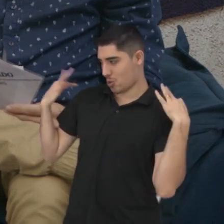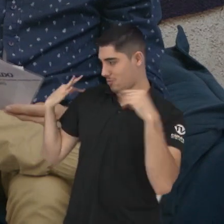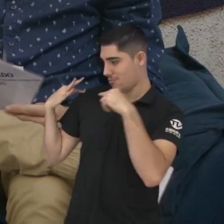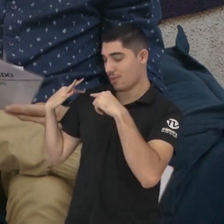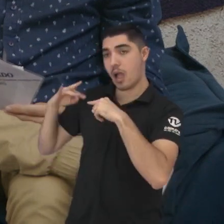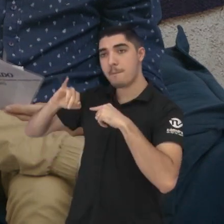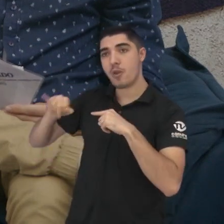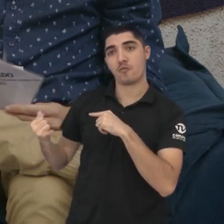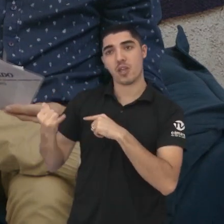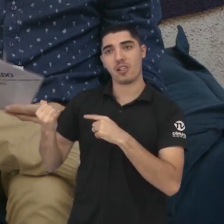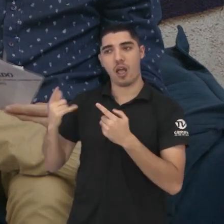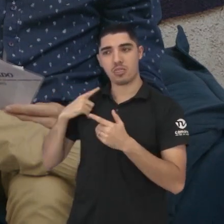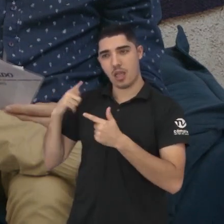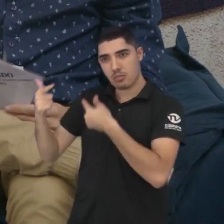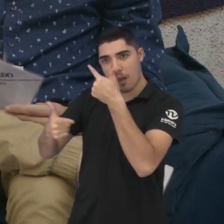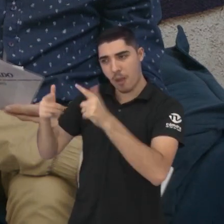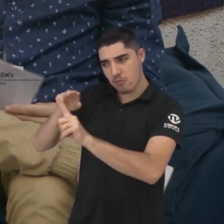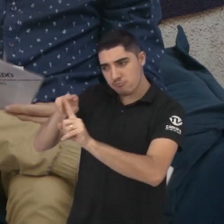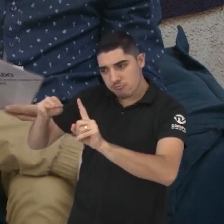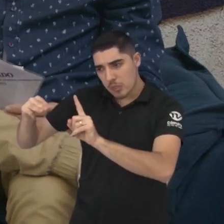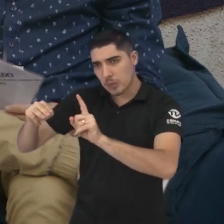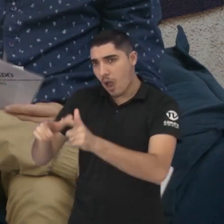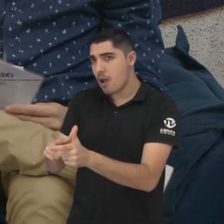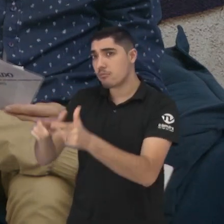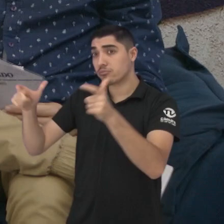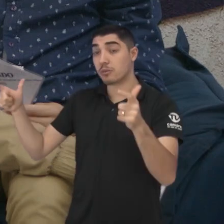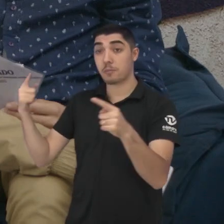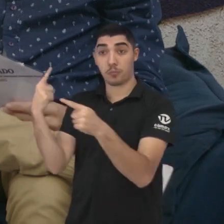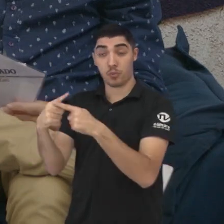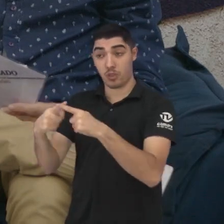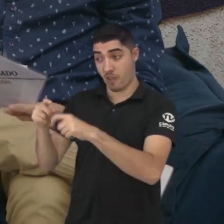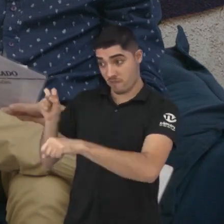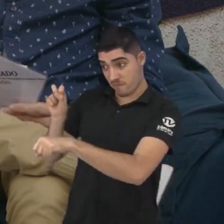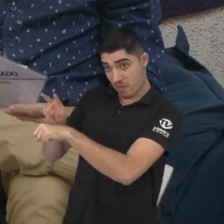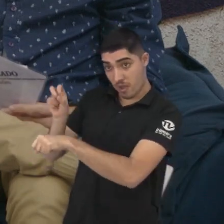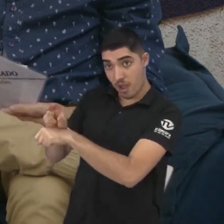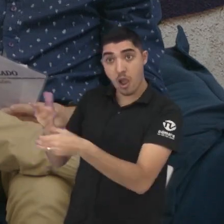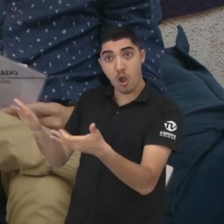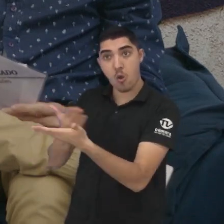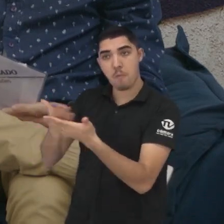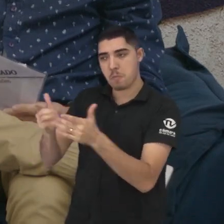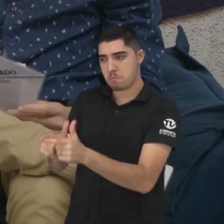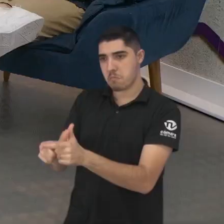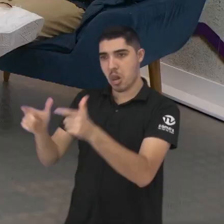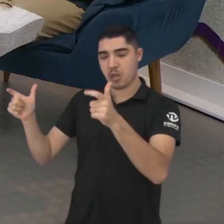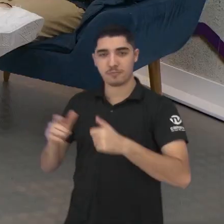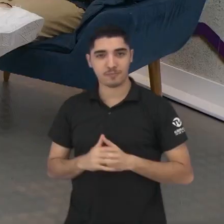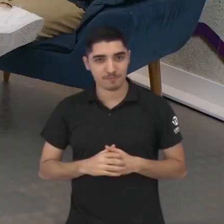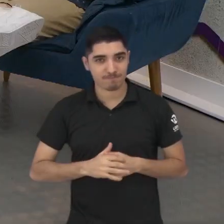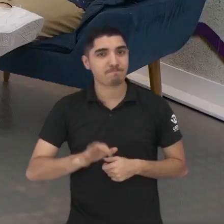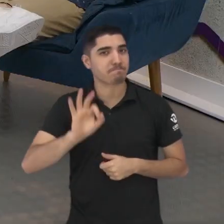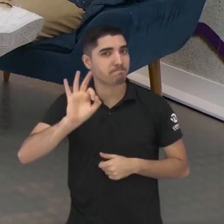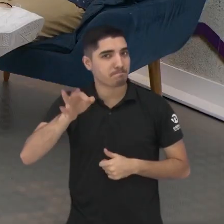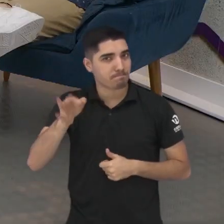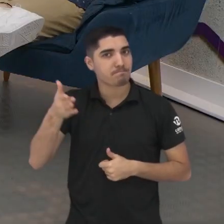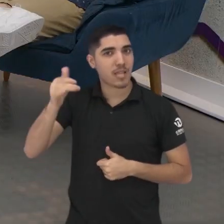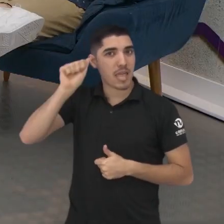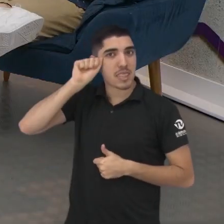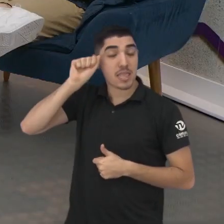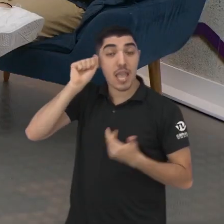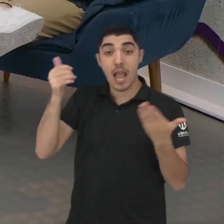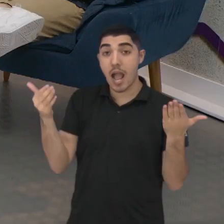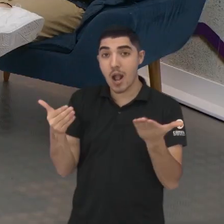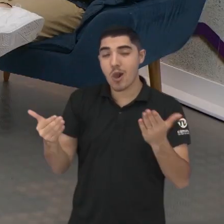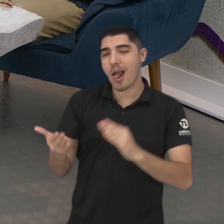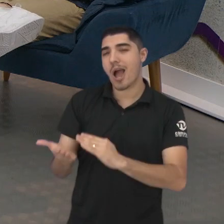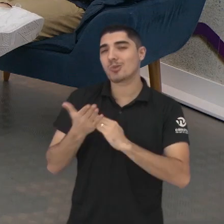se posicionar no mercado. Afinal, o número de vagas da área só cresce. Com toda certeza, Adriane, quem vai